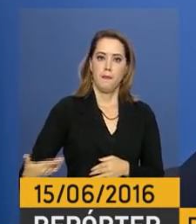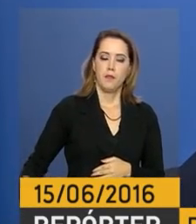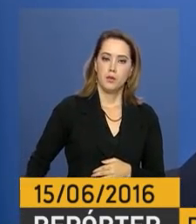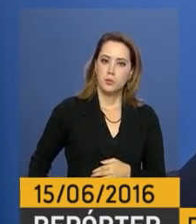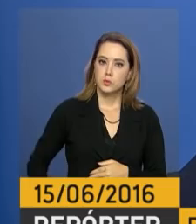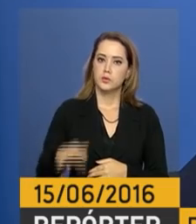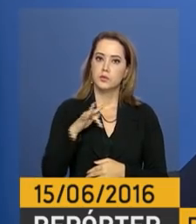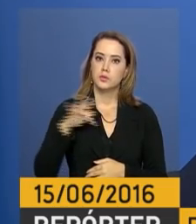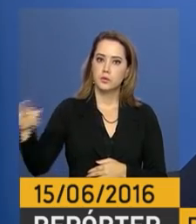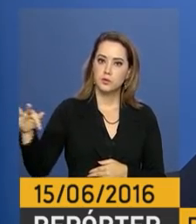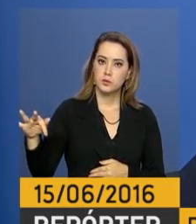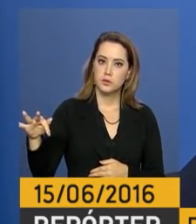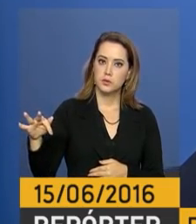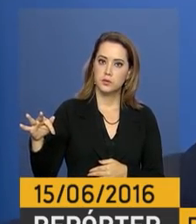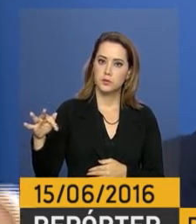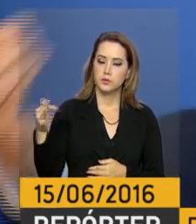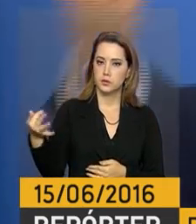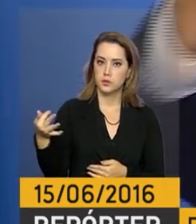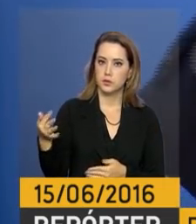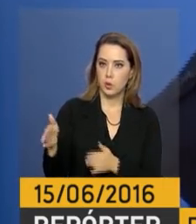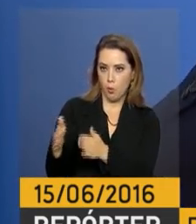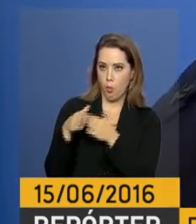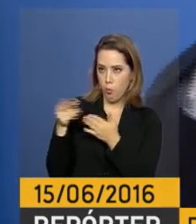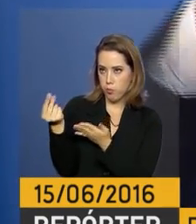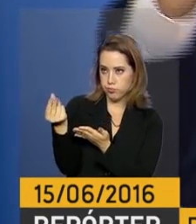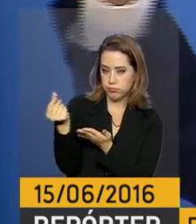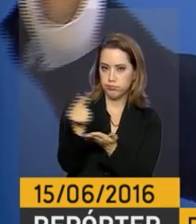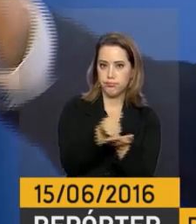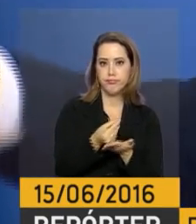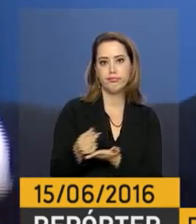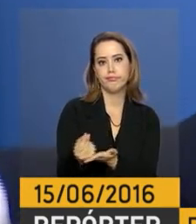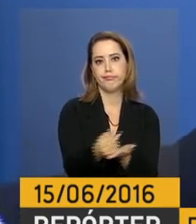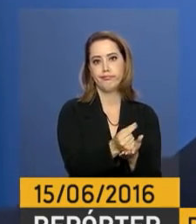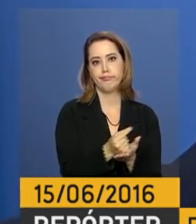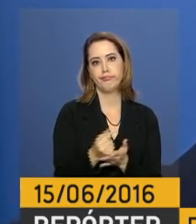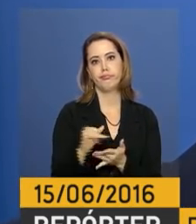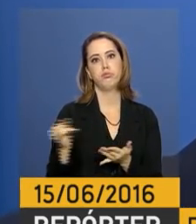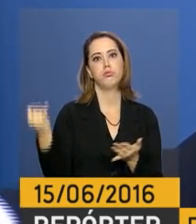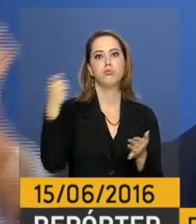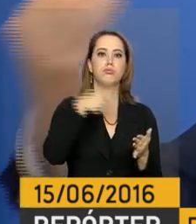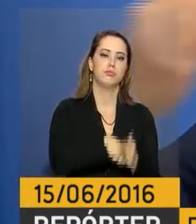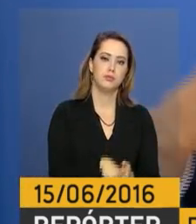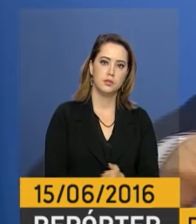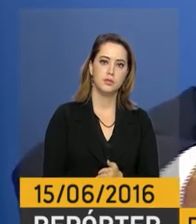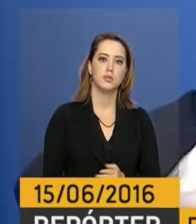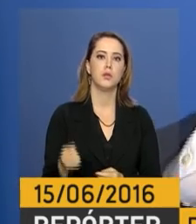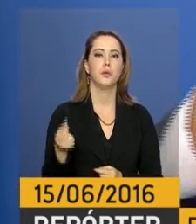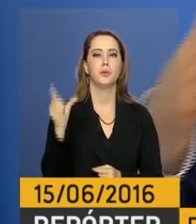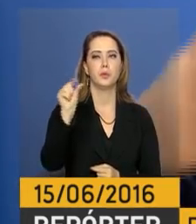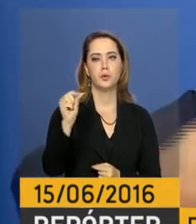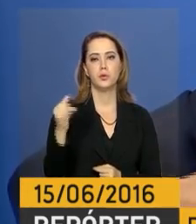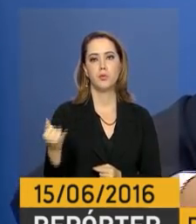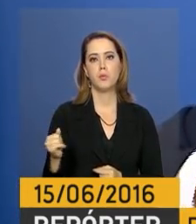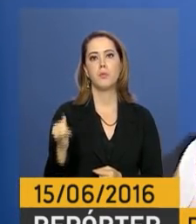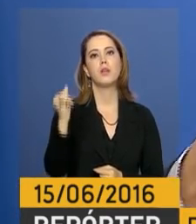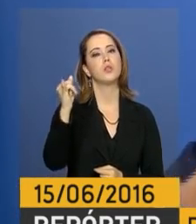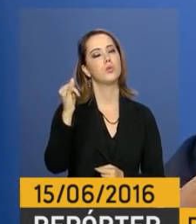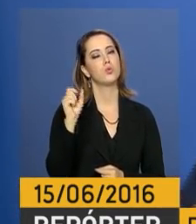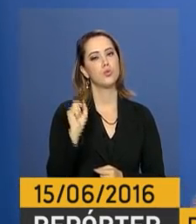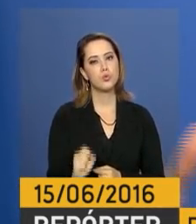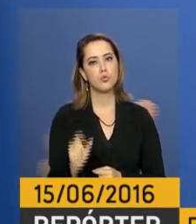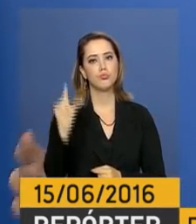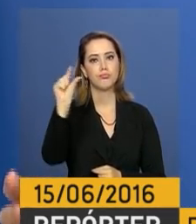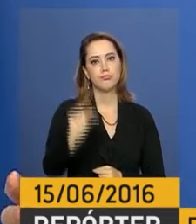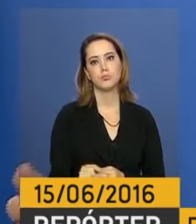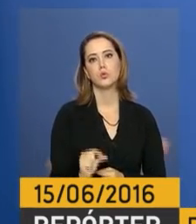menos recursos emprestados da sociedade para bancar a dívida, vai pagar menos de juros, resumo, a